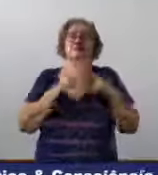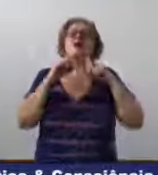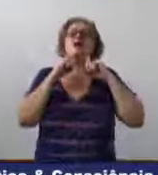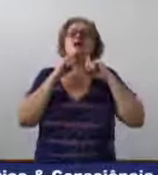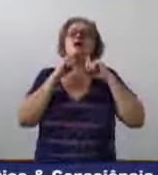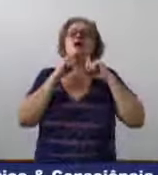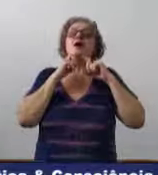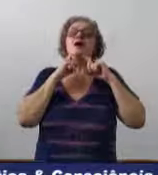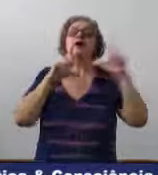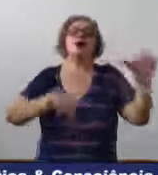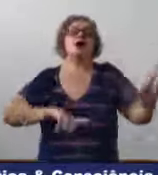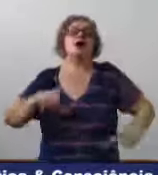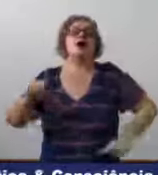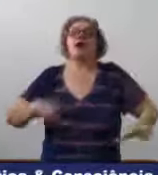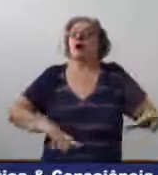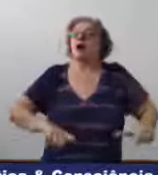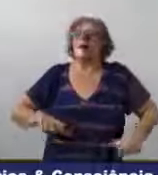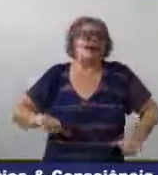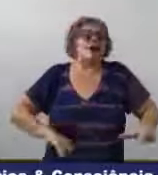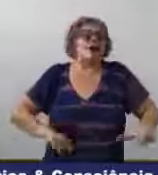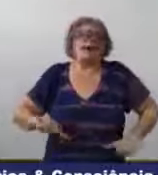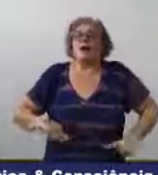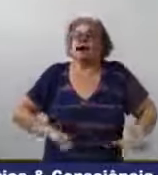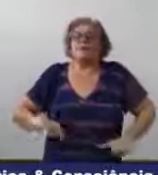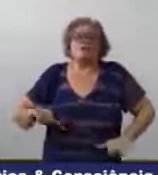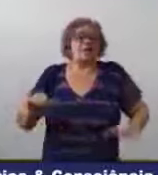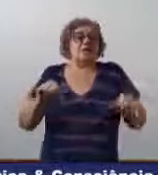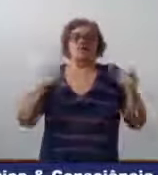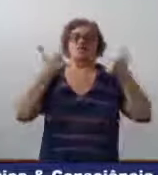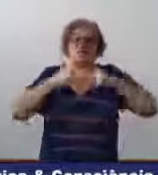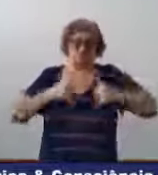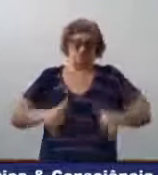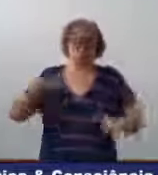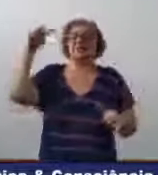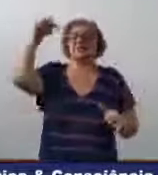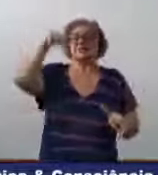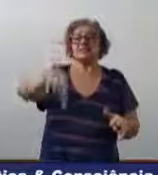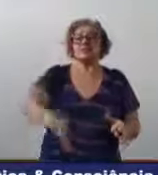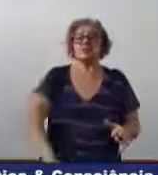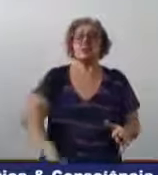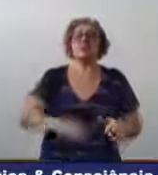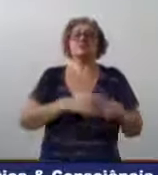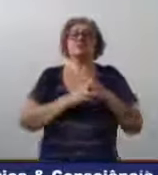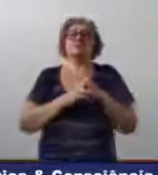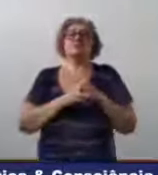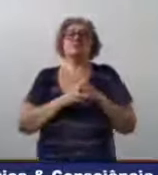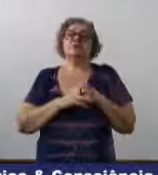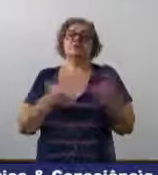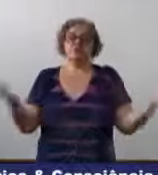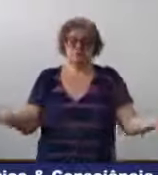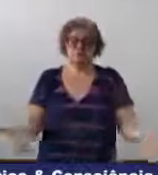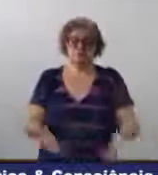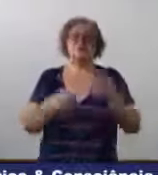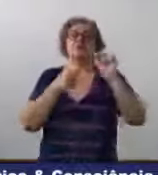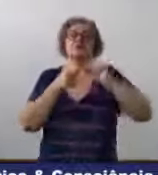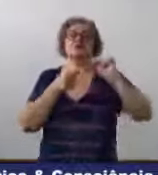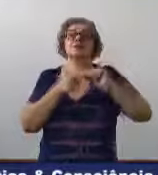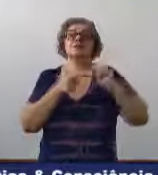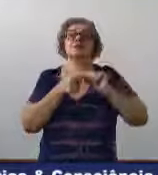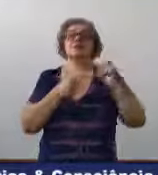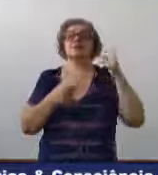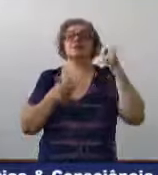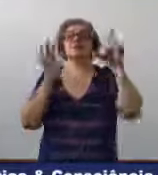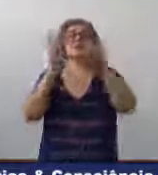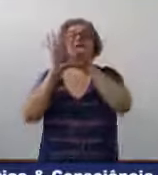um apego ao sofrer, à vibração de baixa frequência, à vibração negativa. Não, nós estamos aqui para praticar a maior